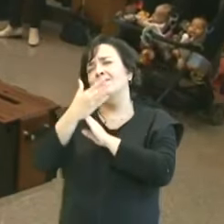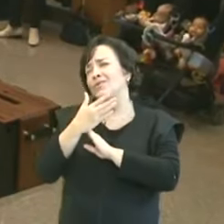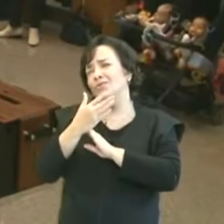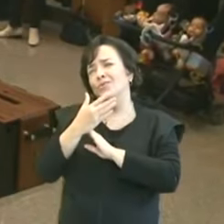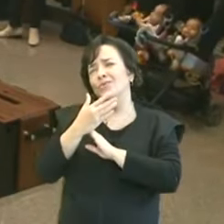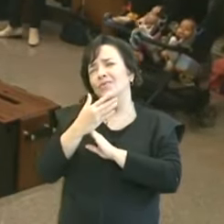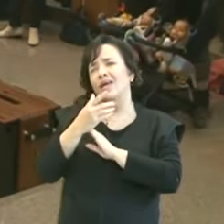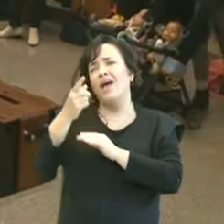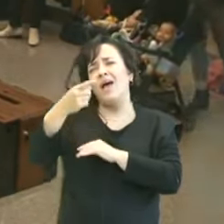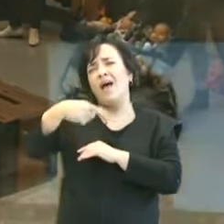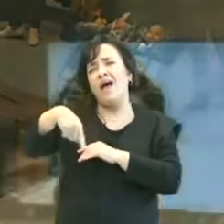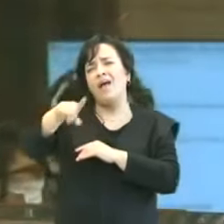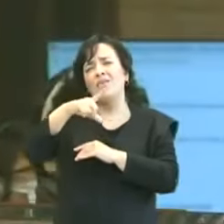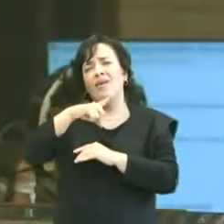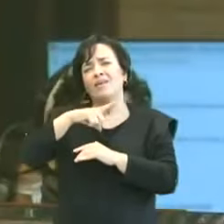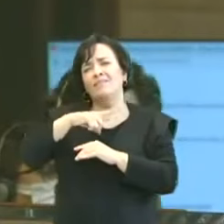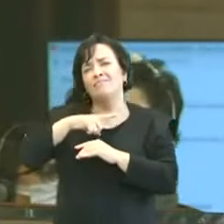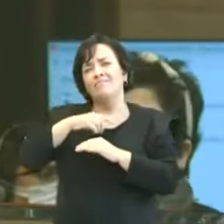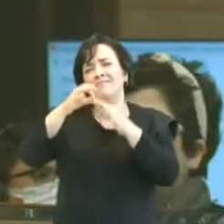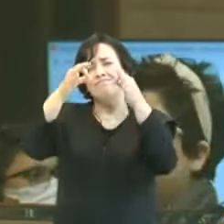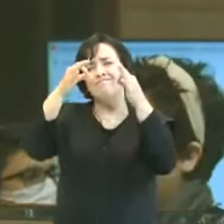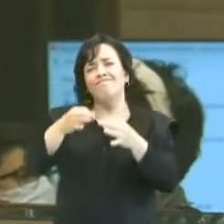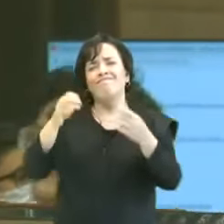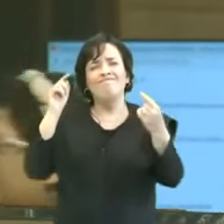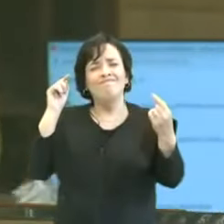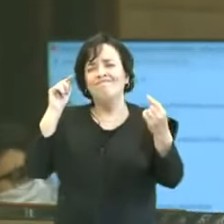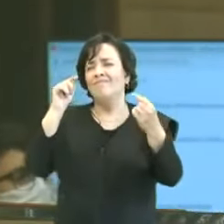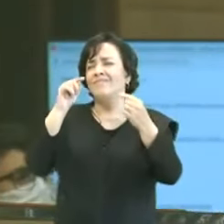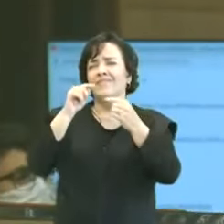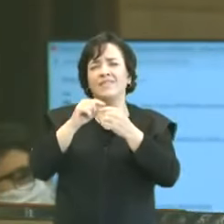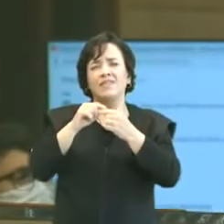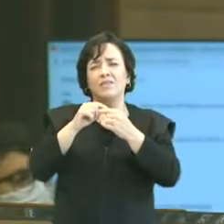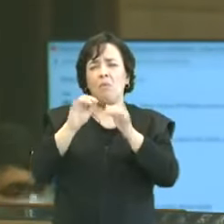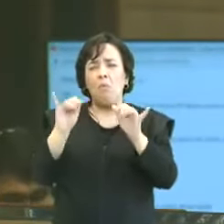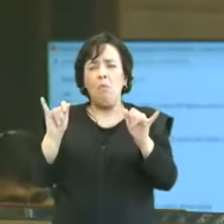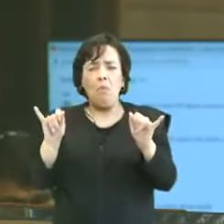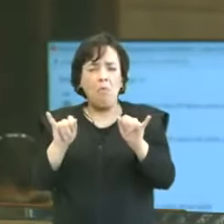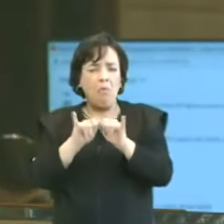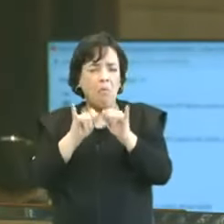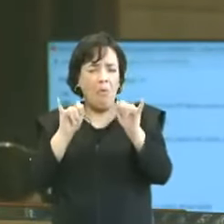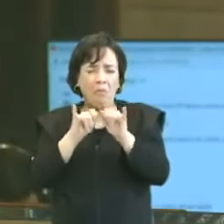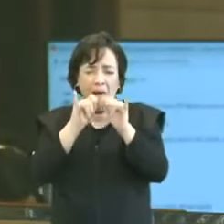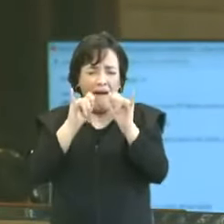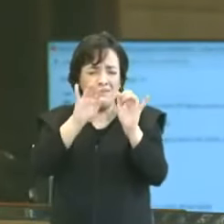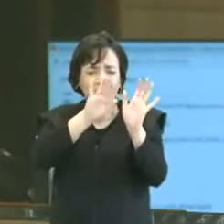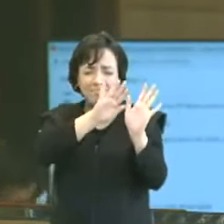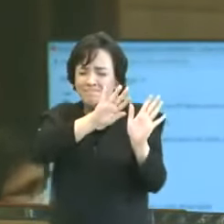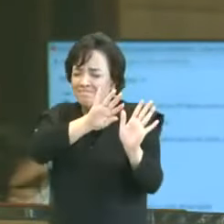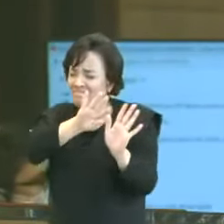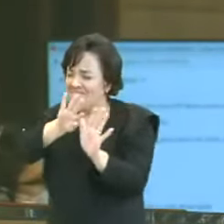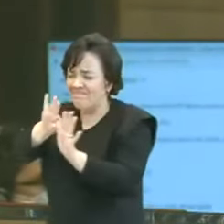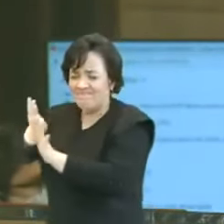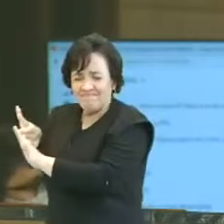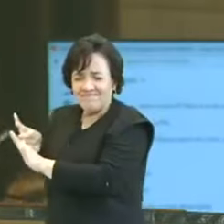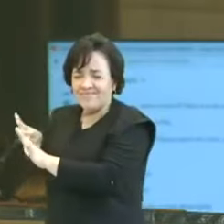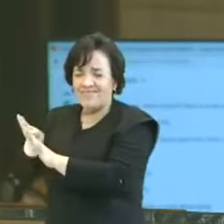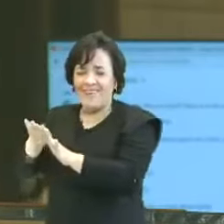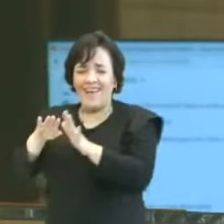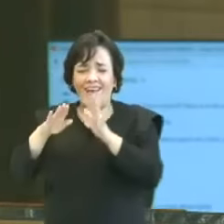de lado aquilo que não é importante, a sim colocar o Senhor no